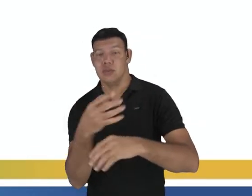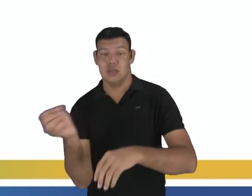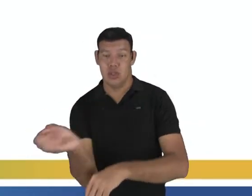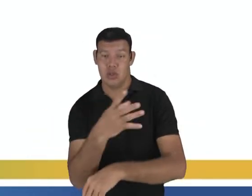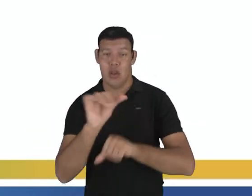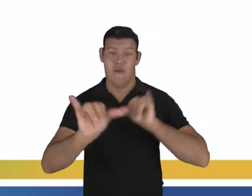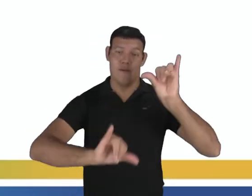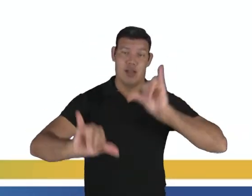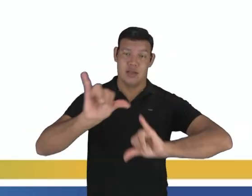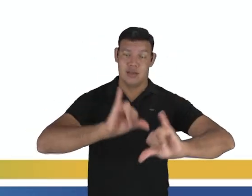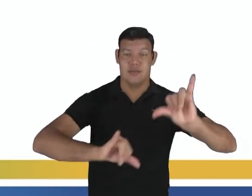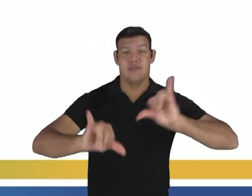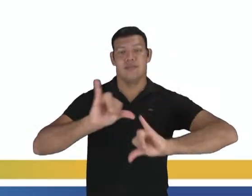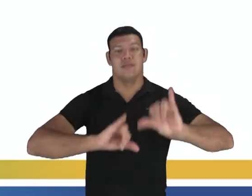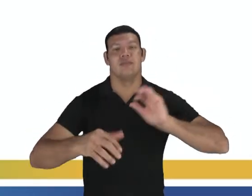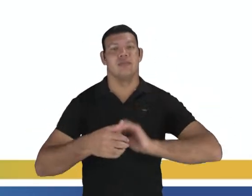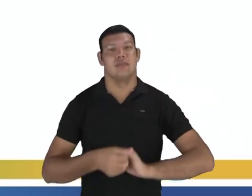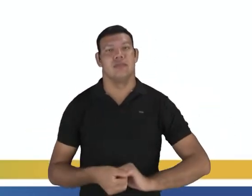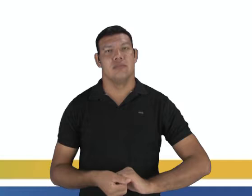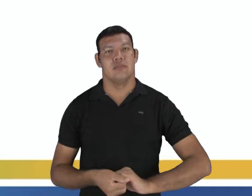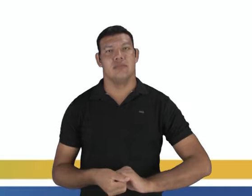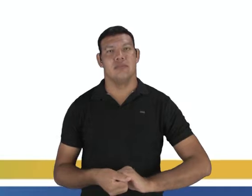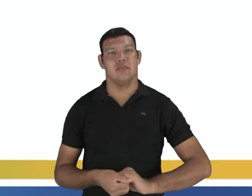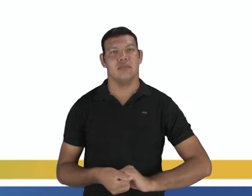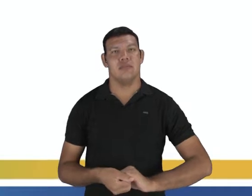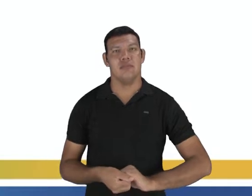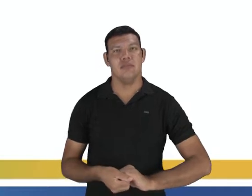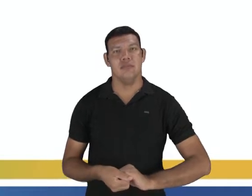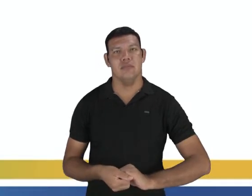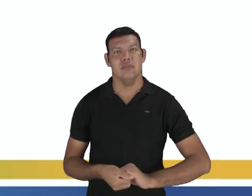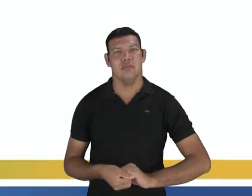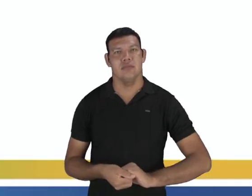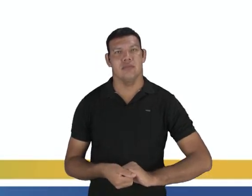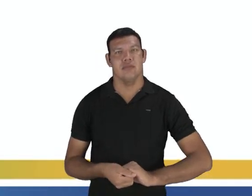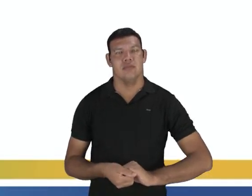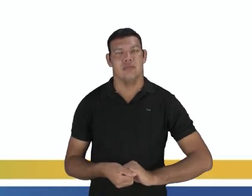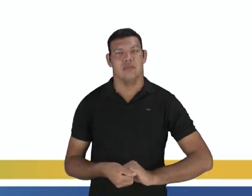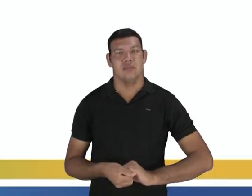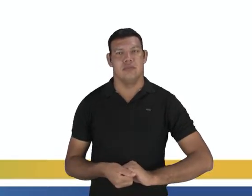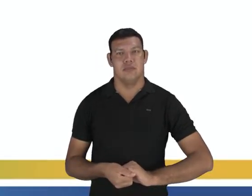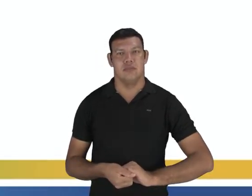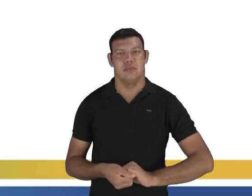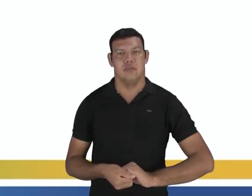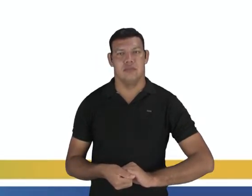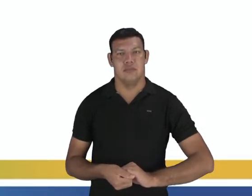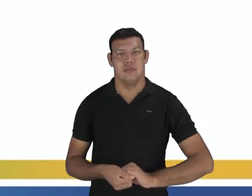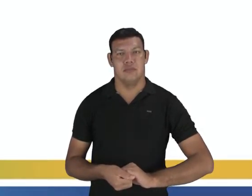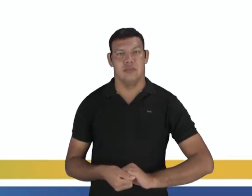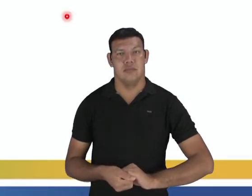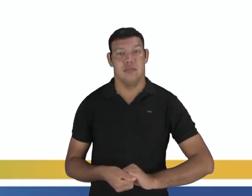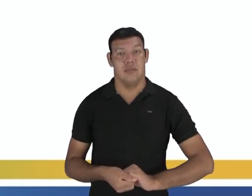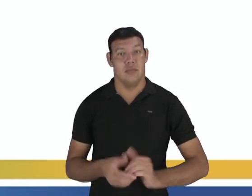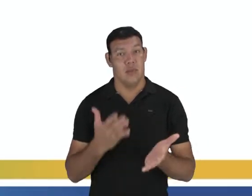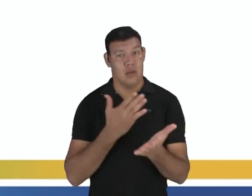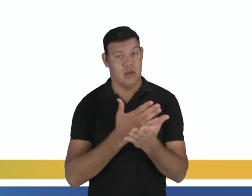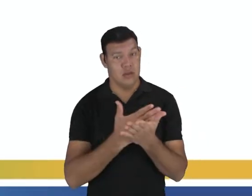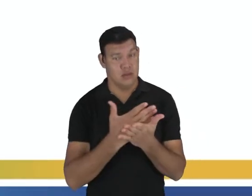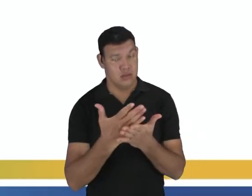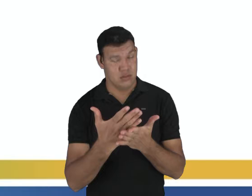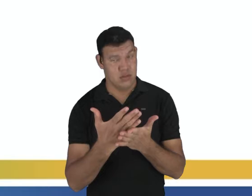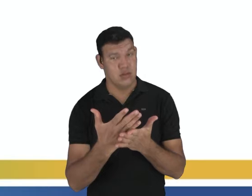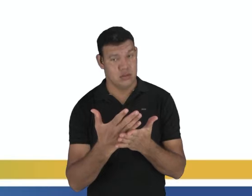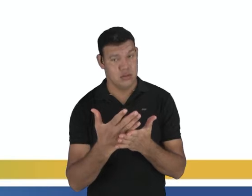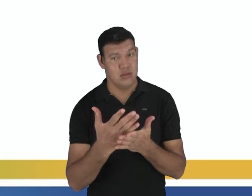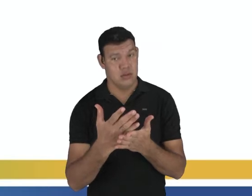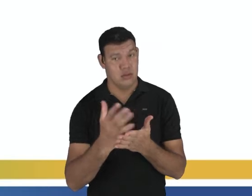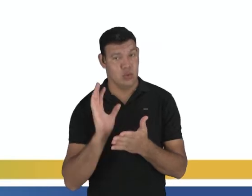ou seja, a gente vai ter novas substâncias sendo formadas. E para a gente começar a falar